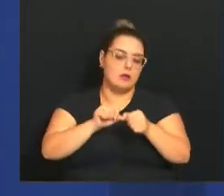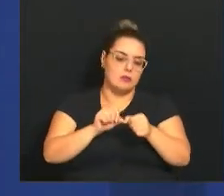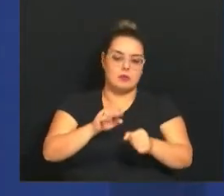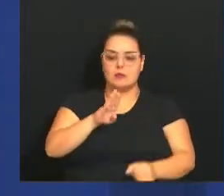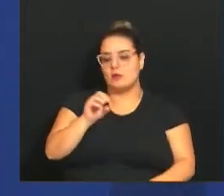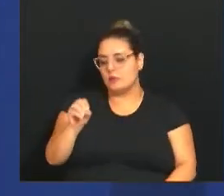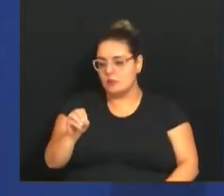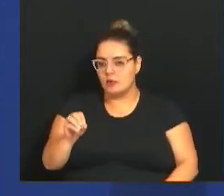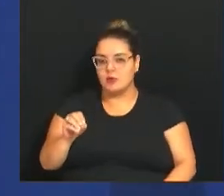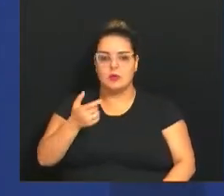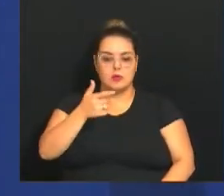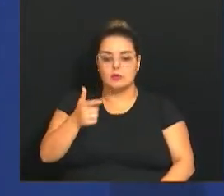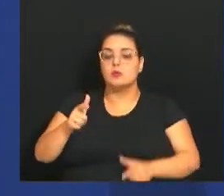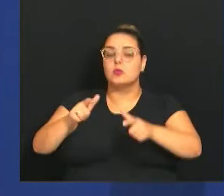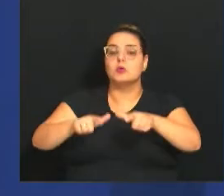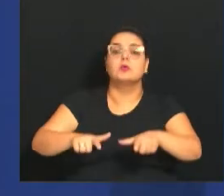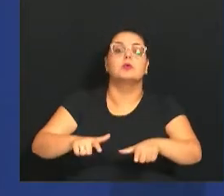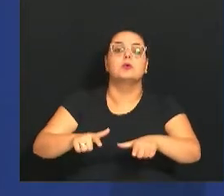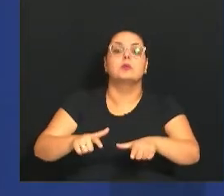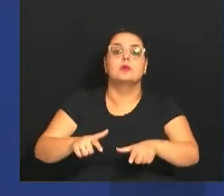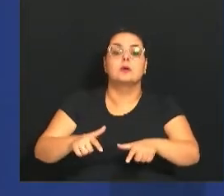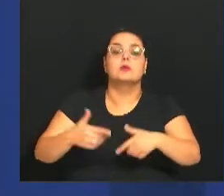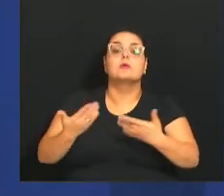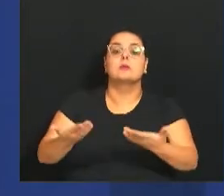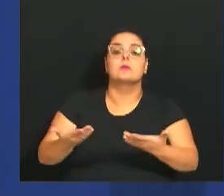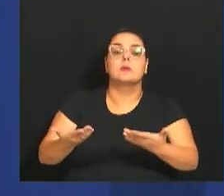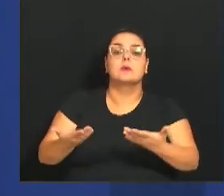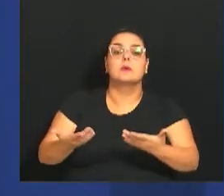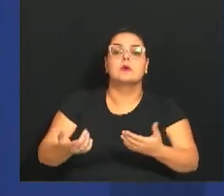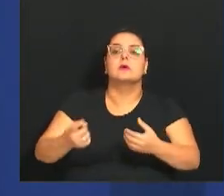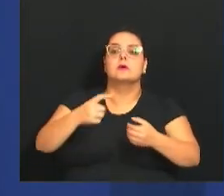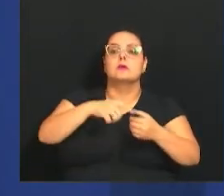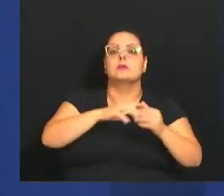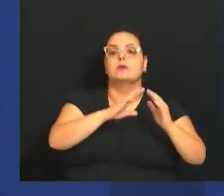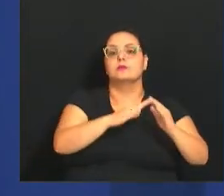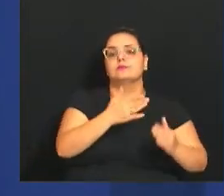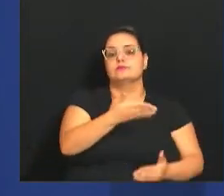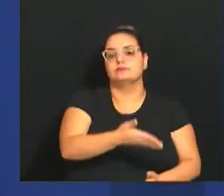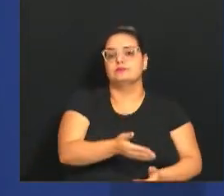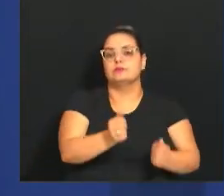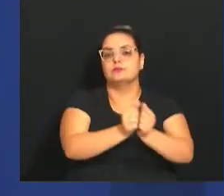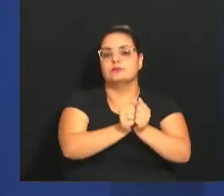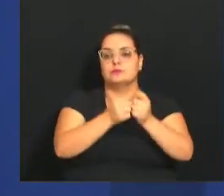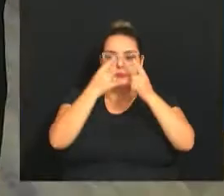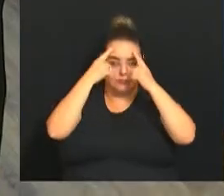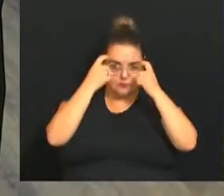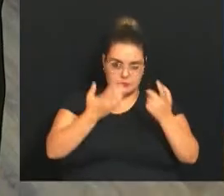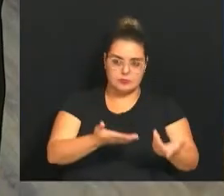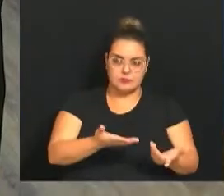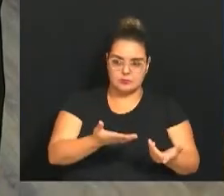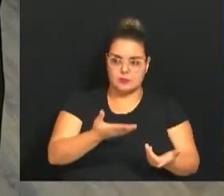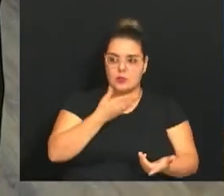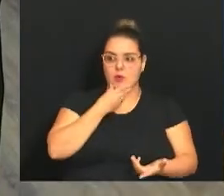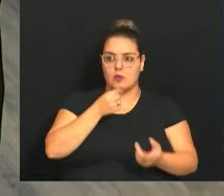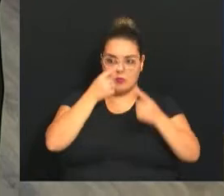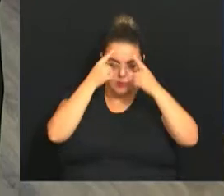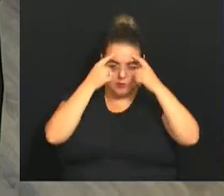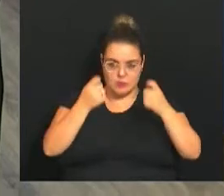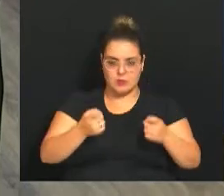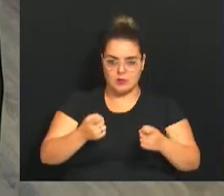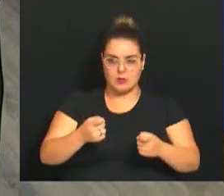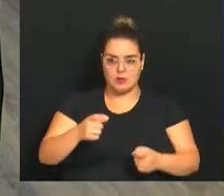não tem para onde ir, o que acontece? Ela geralmente volta para casa com esse agressor. Campinas hoje tem só uma casa